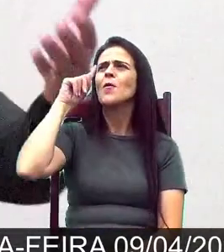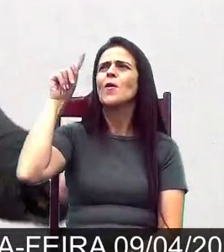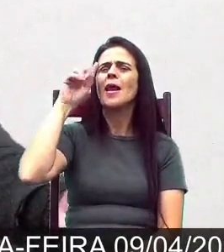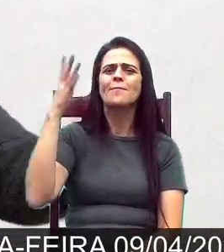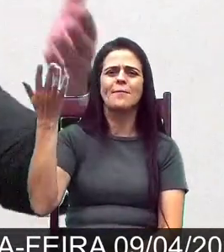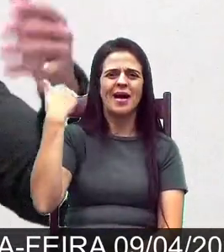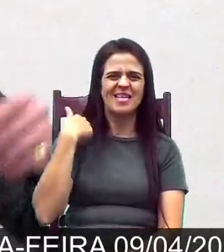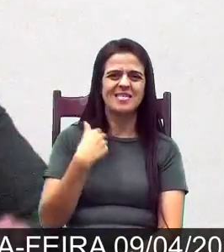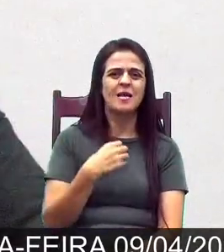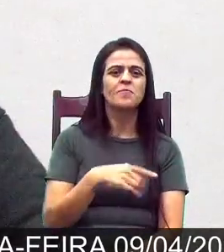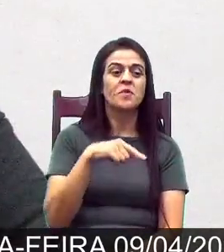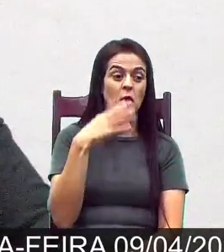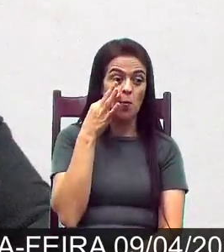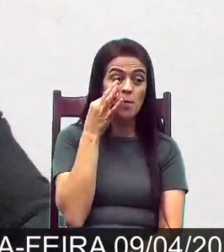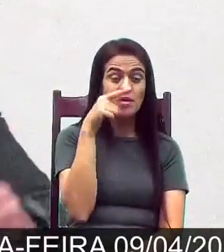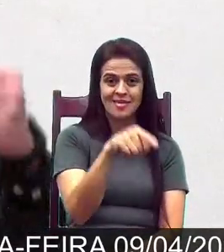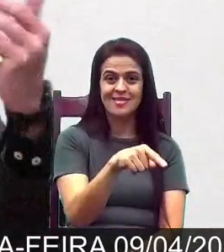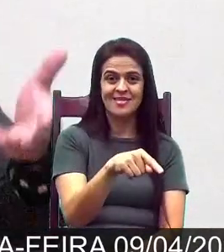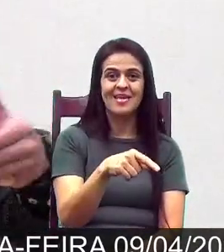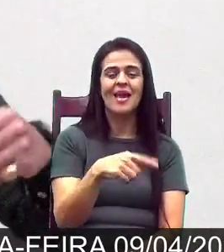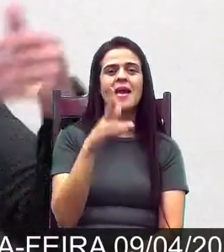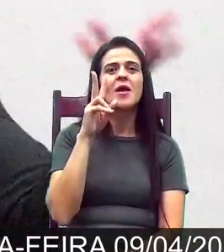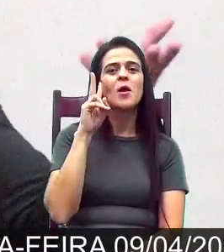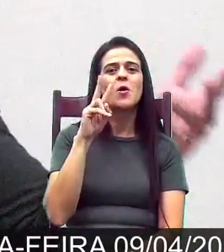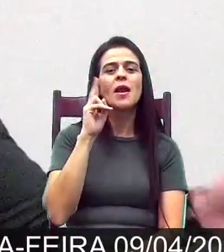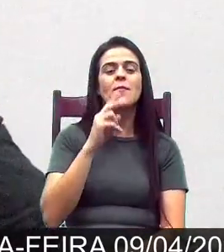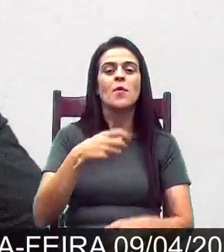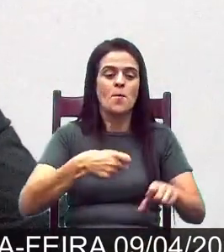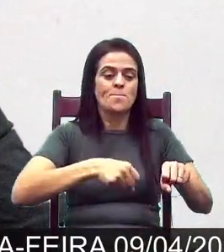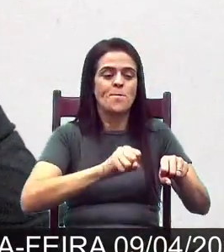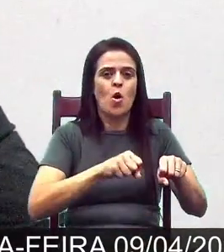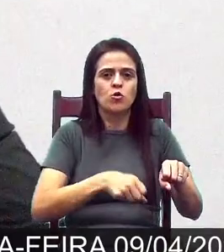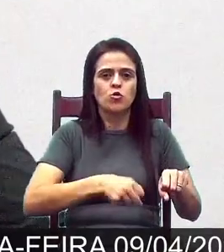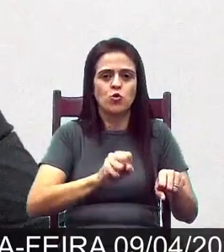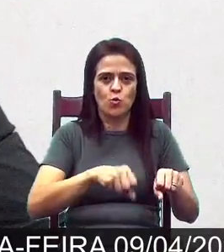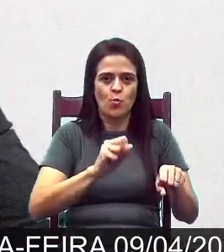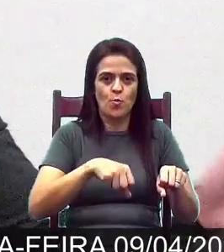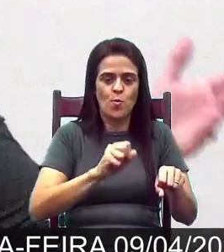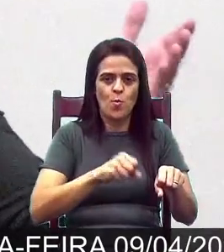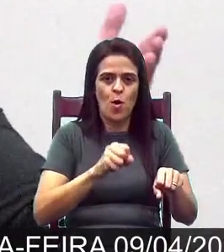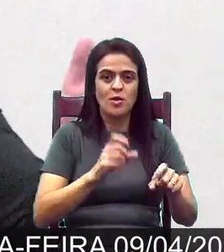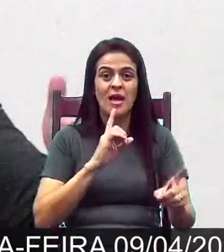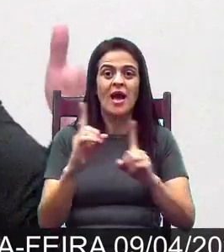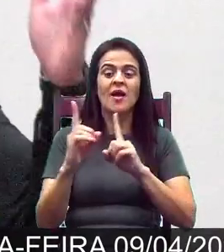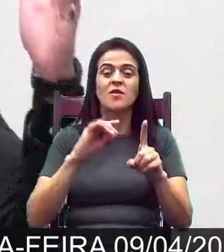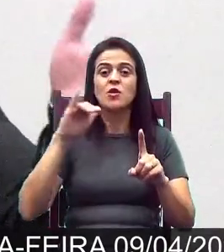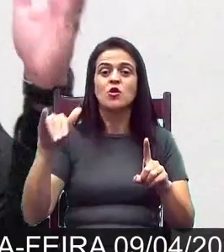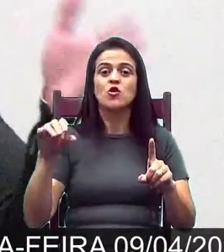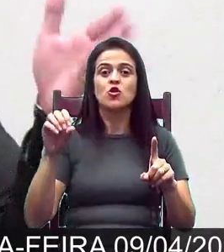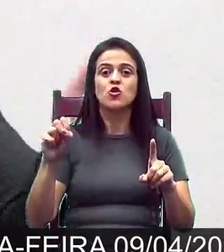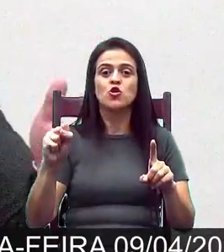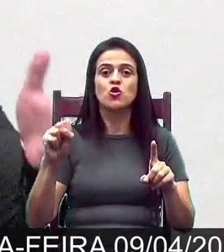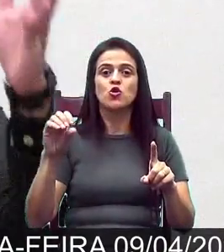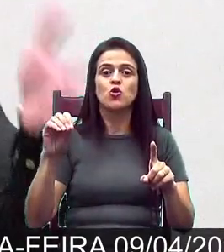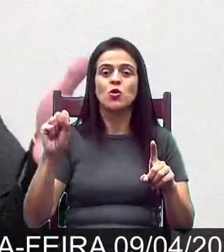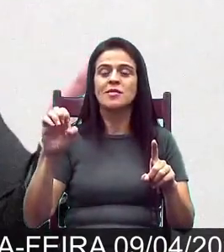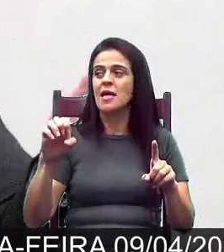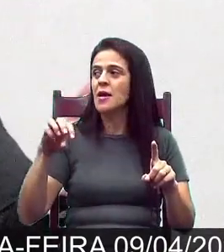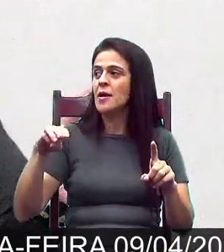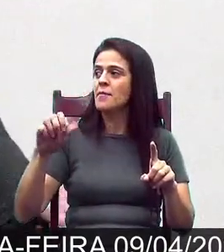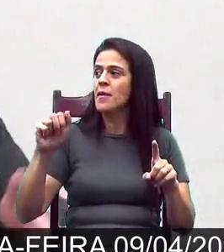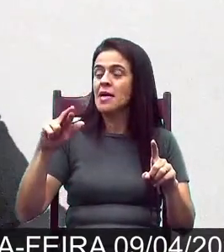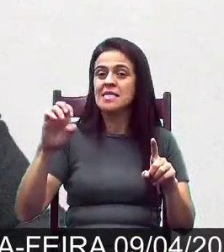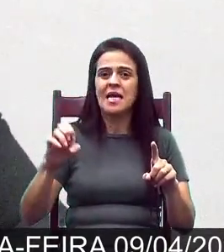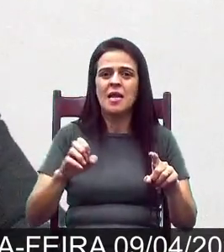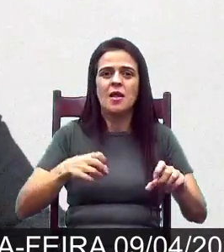que tinha imobiliária, vizinho ao meu pai, certa vez que ele de moto, na Jocelyn Gomes Pires, ele foi seguindo o trem, parou o